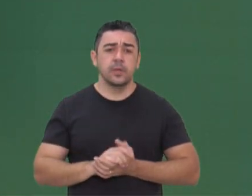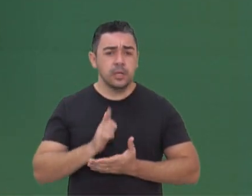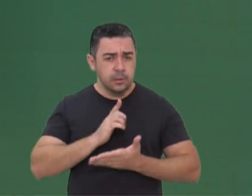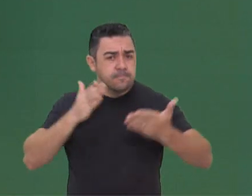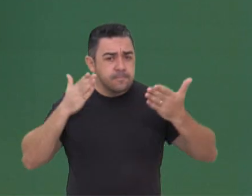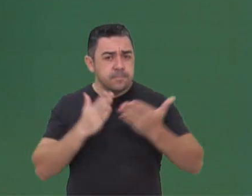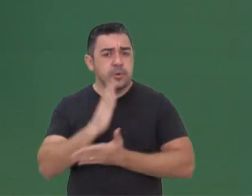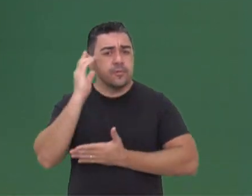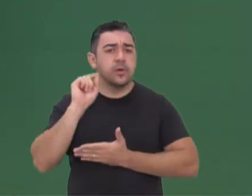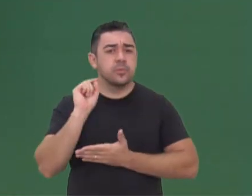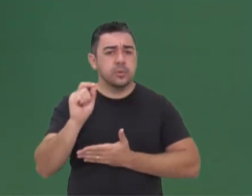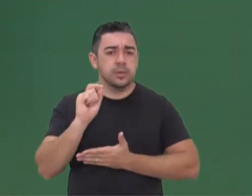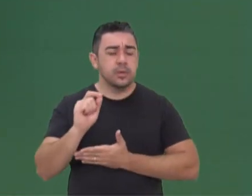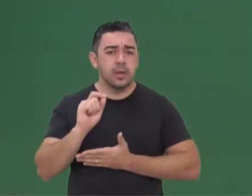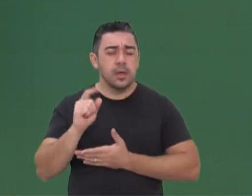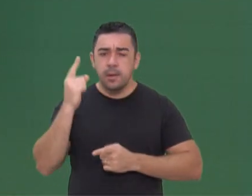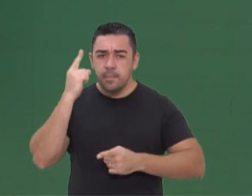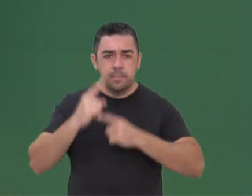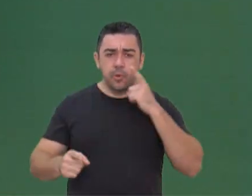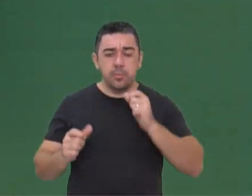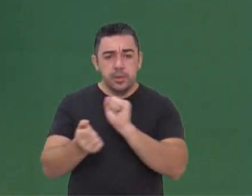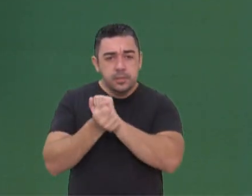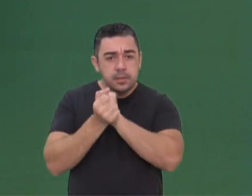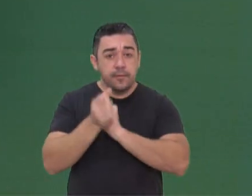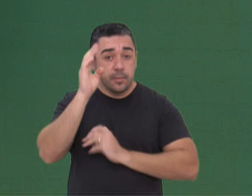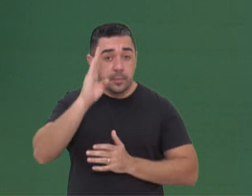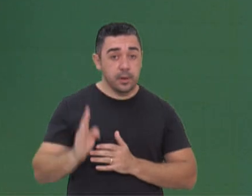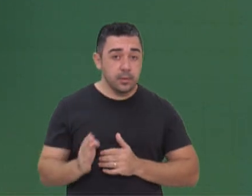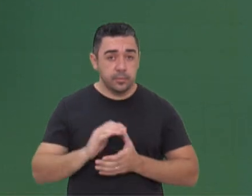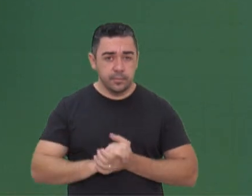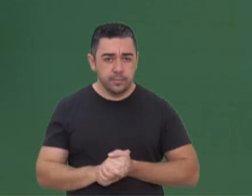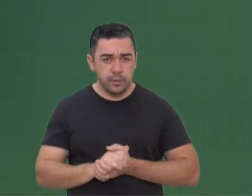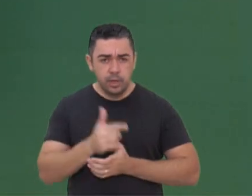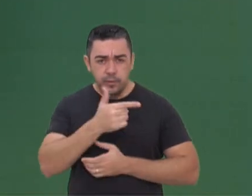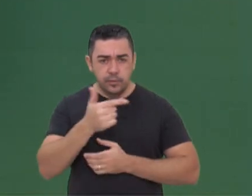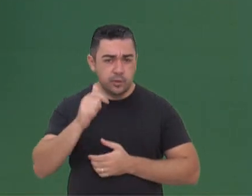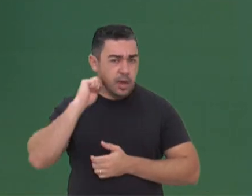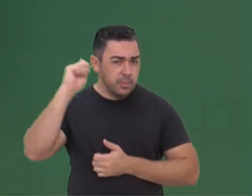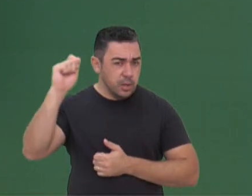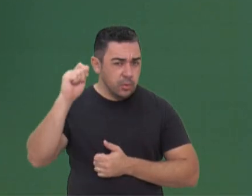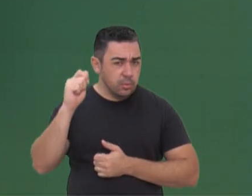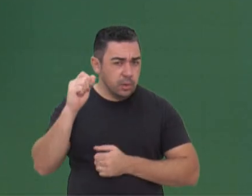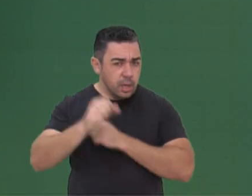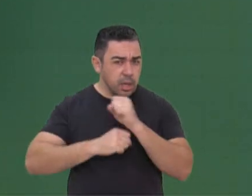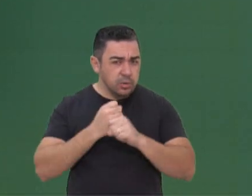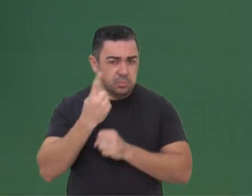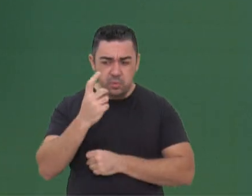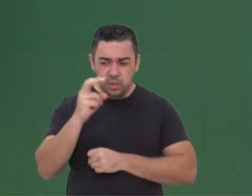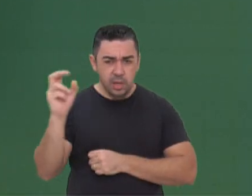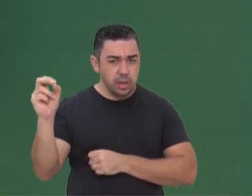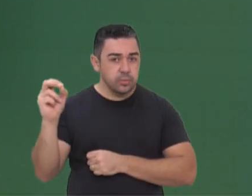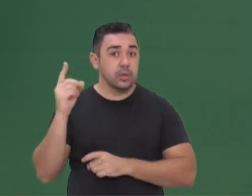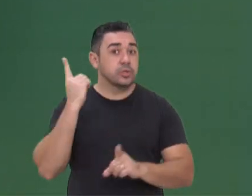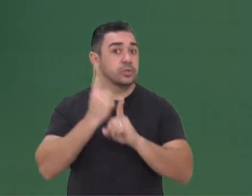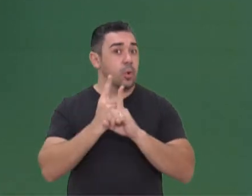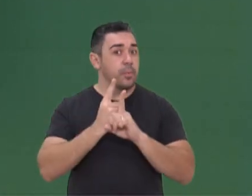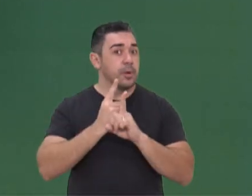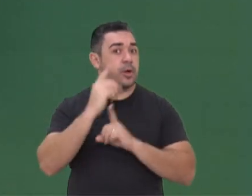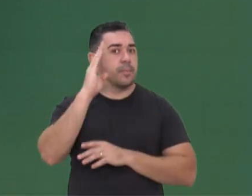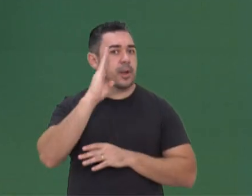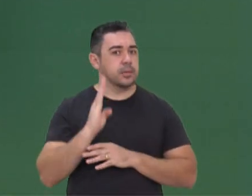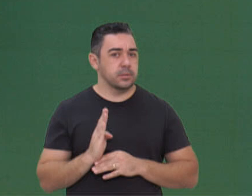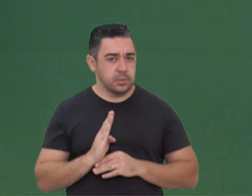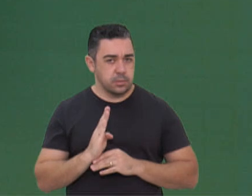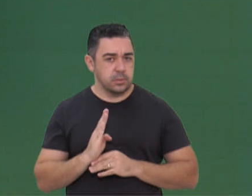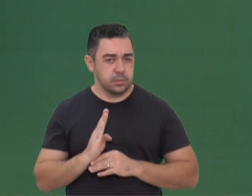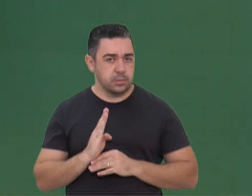aprovada a lei que proibiu a escravidão no Brasil? 22 de abril de 1500. Descobrimento do Brasil, ou a data